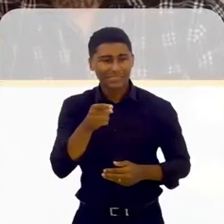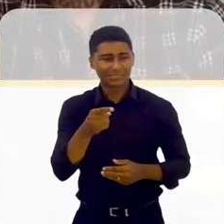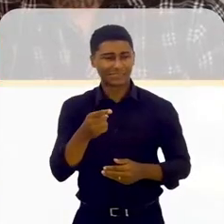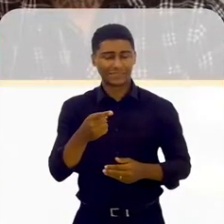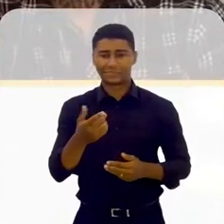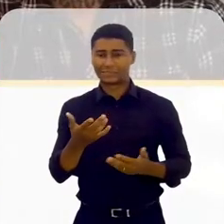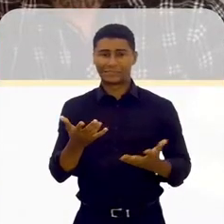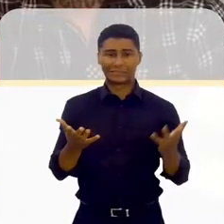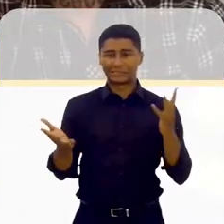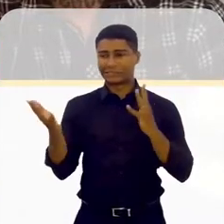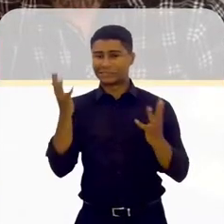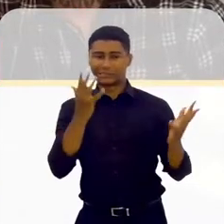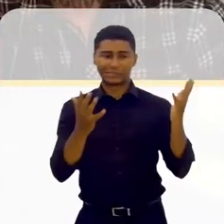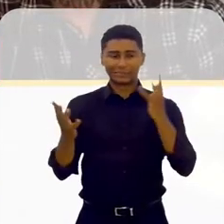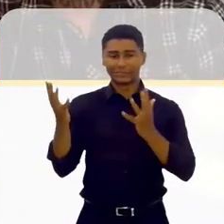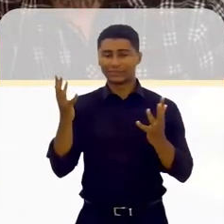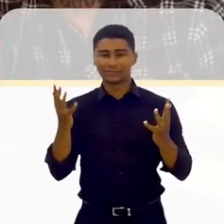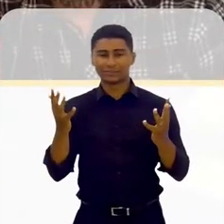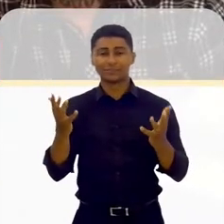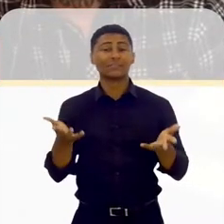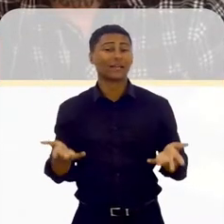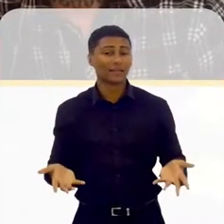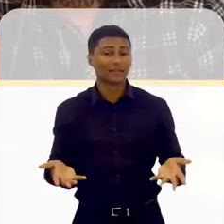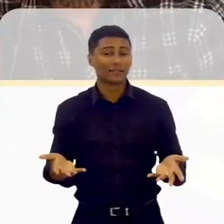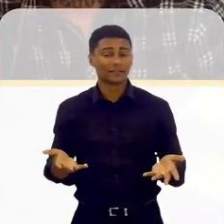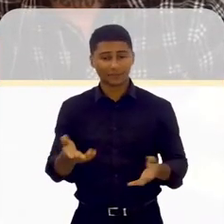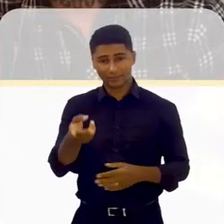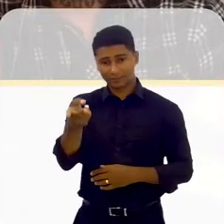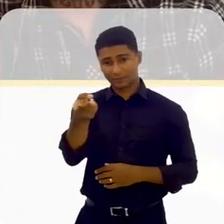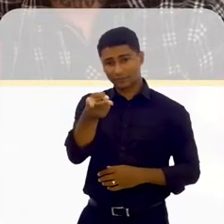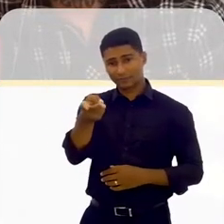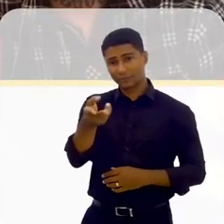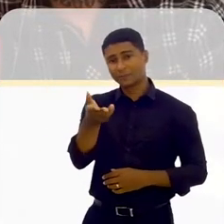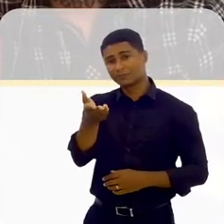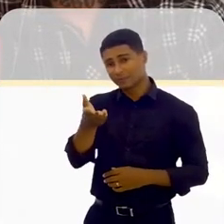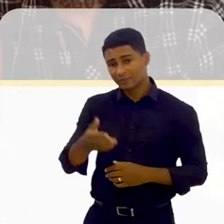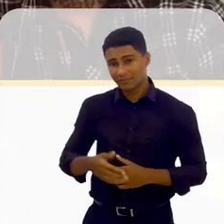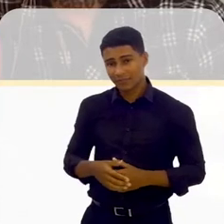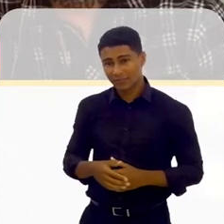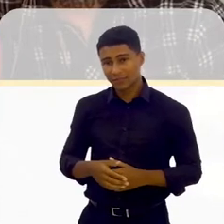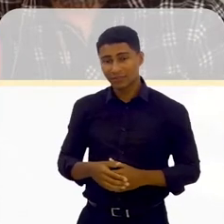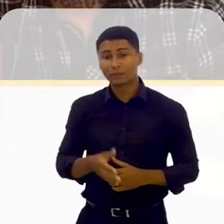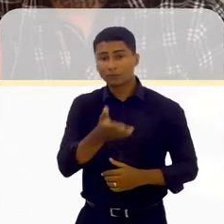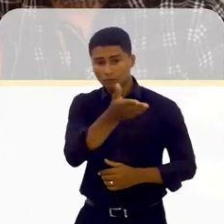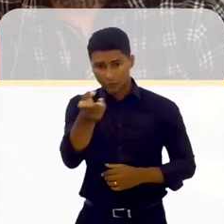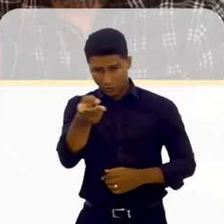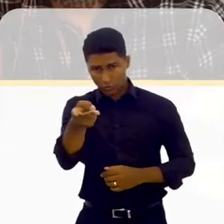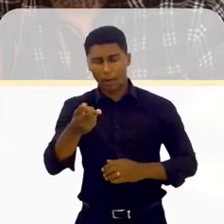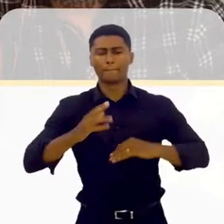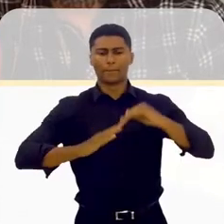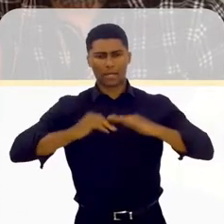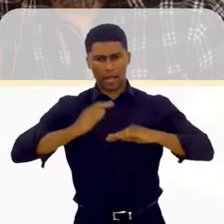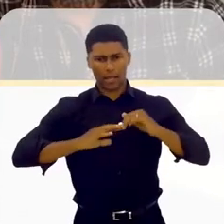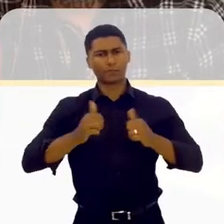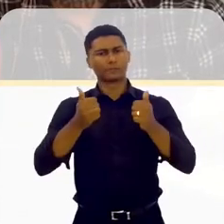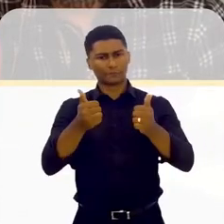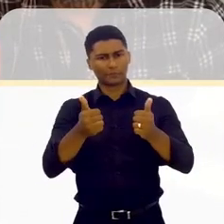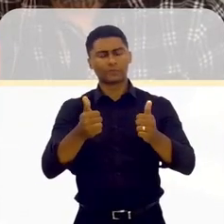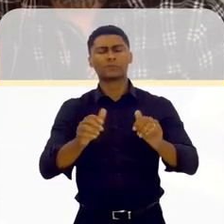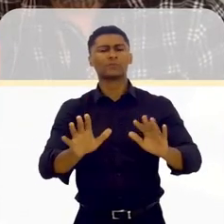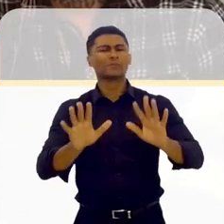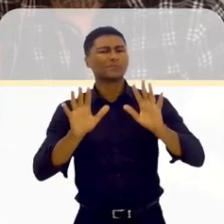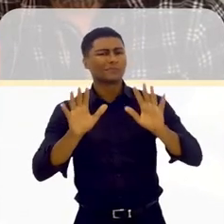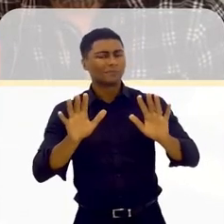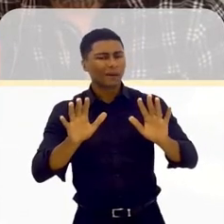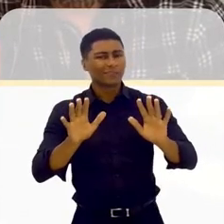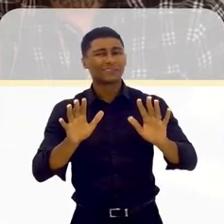nenhuma luz no fim do túnel. Como é que era para vocês, esse talento e, ao